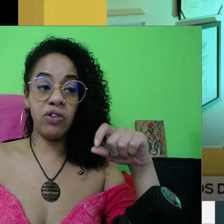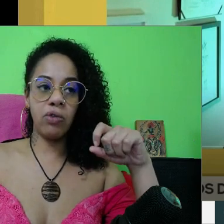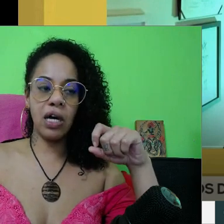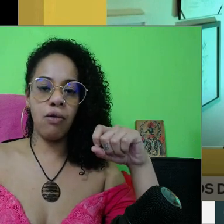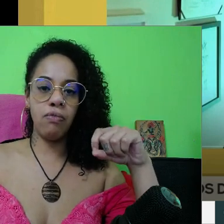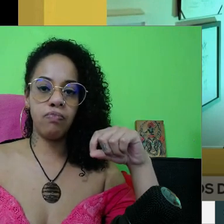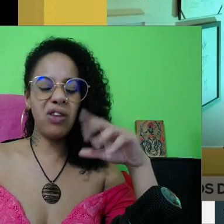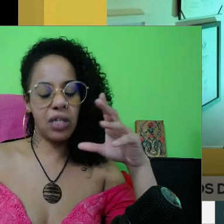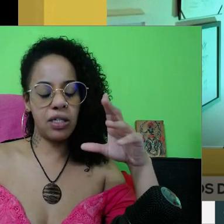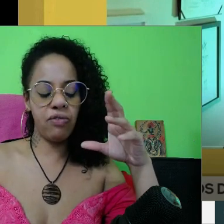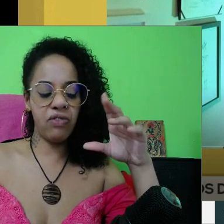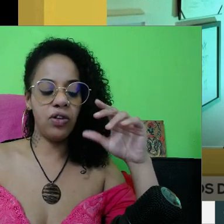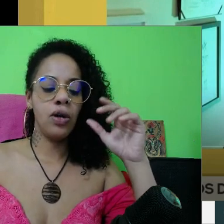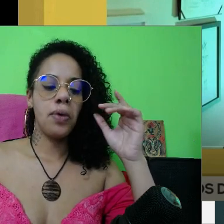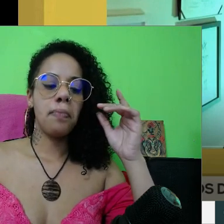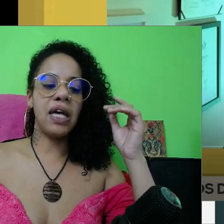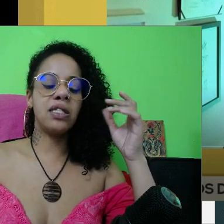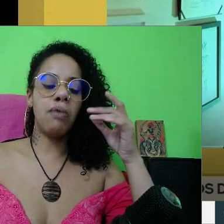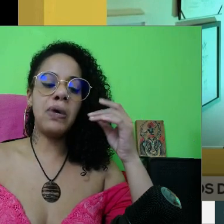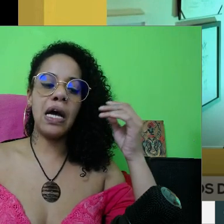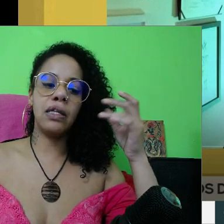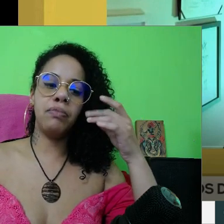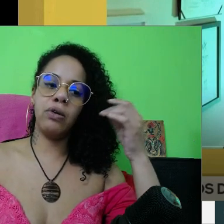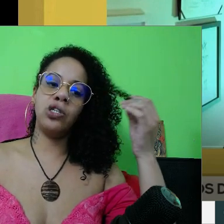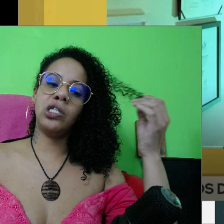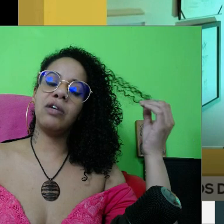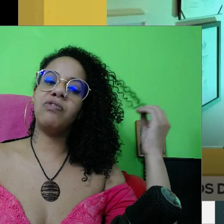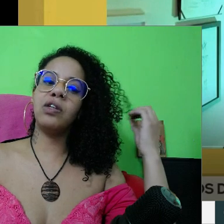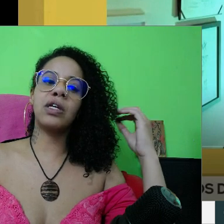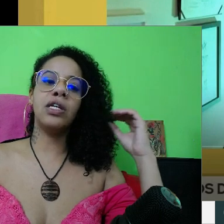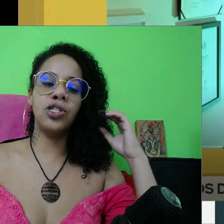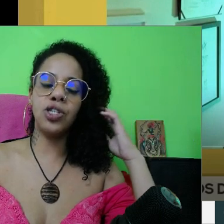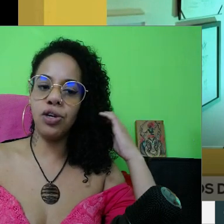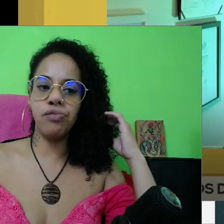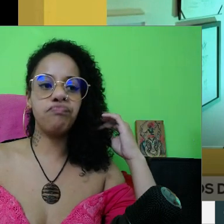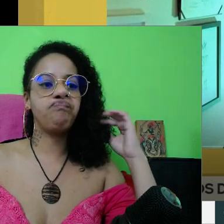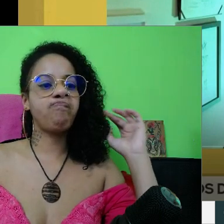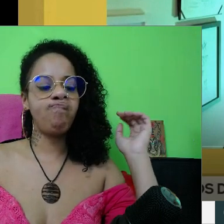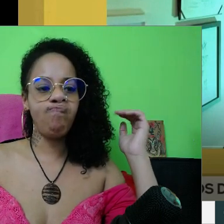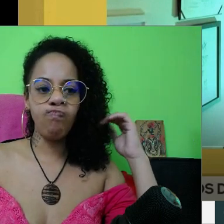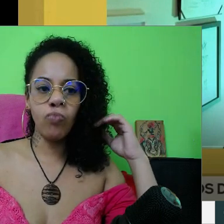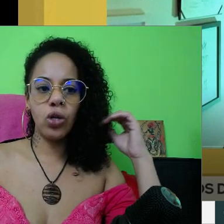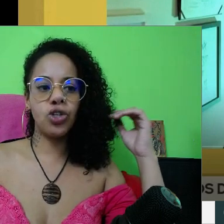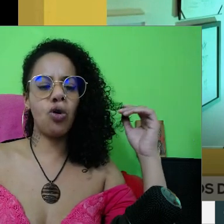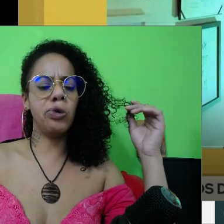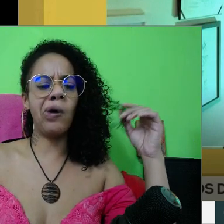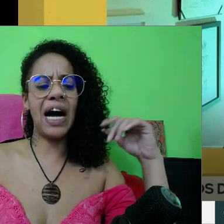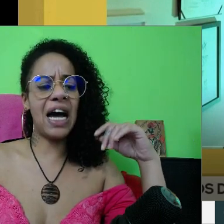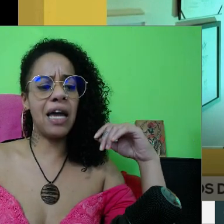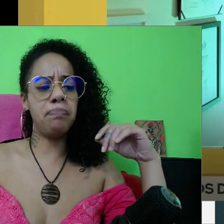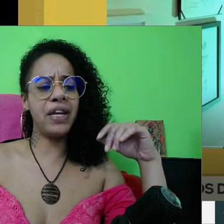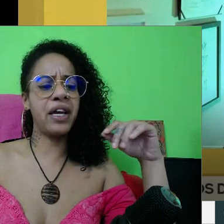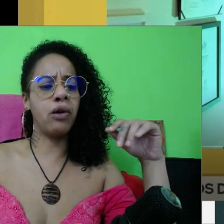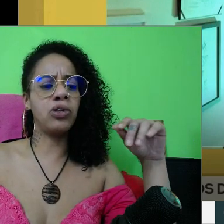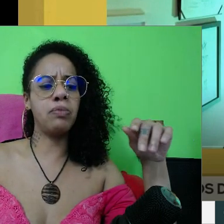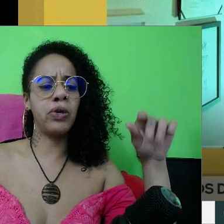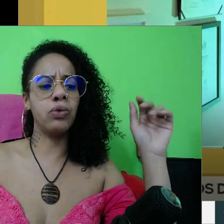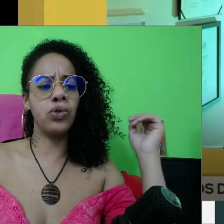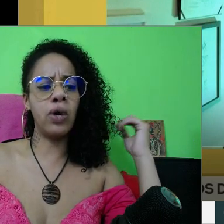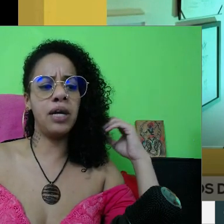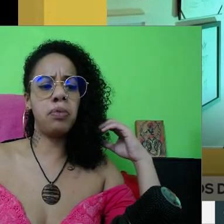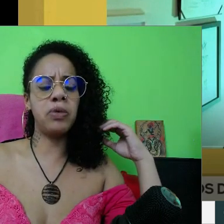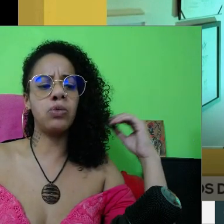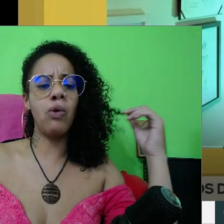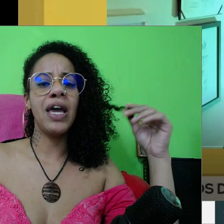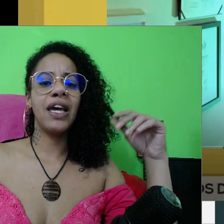depois tu vê o canal Eu sei que você não vai ver mas dá uma olhada meu a gente está falando aqui de como no Hype né que